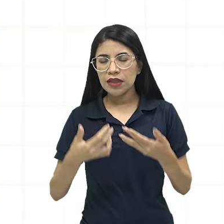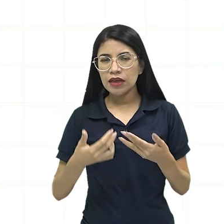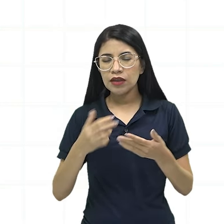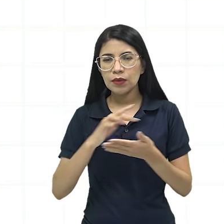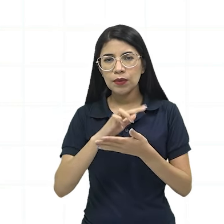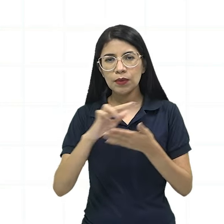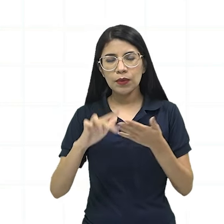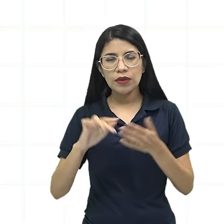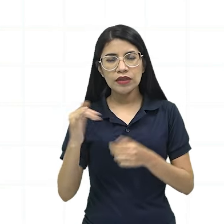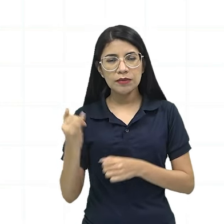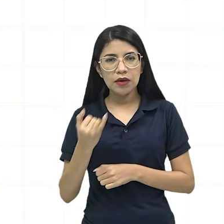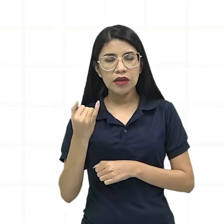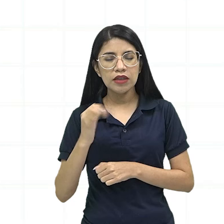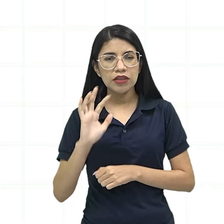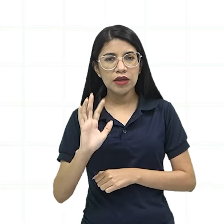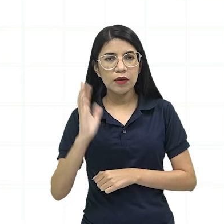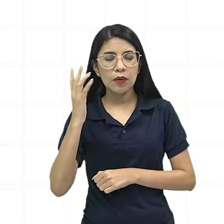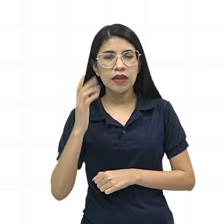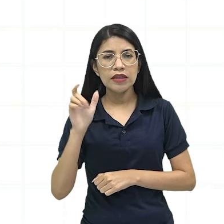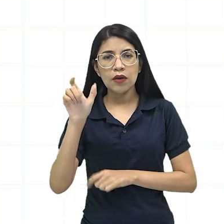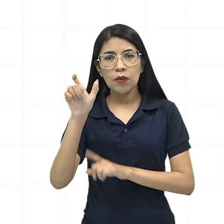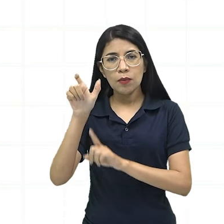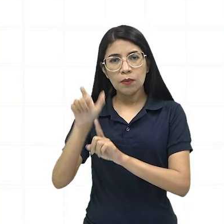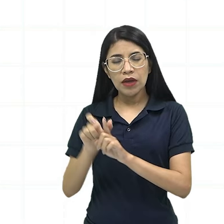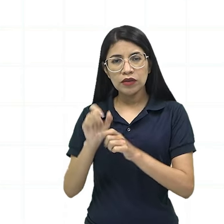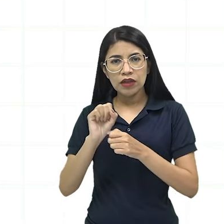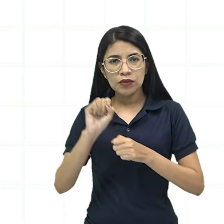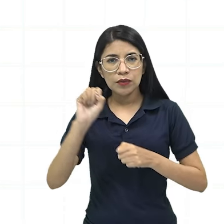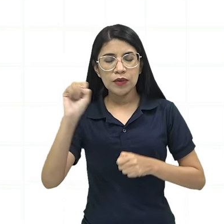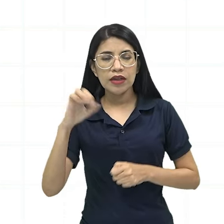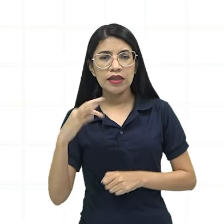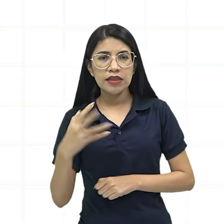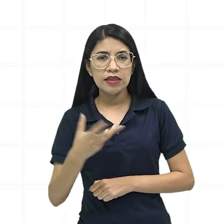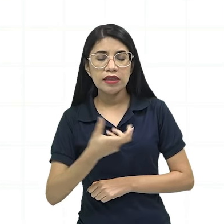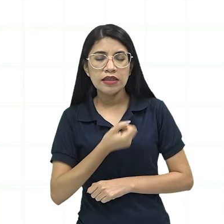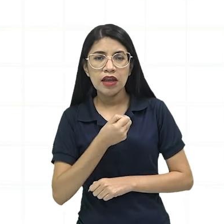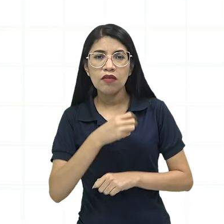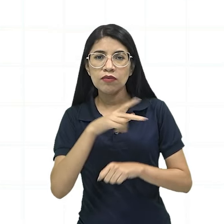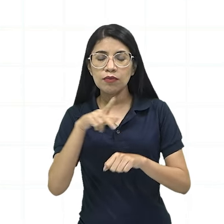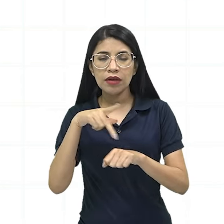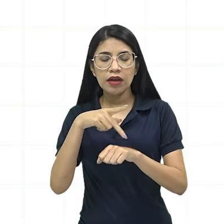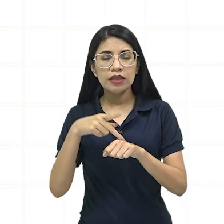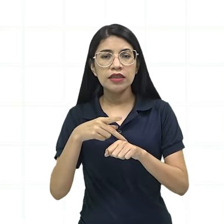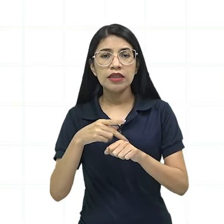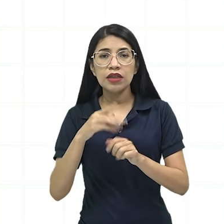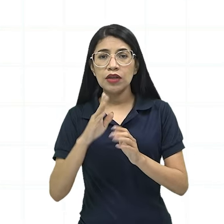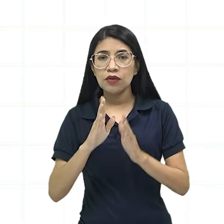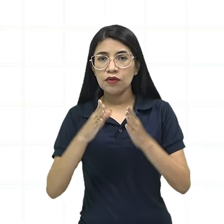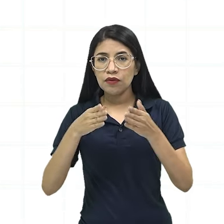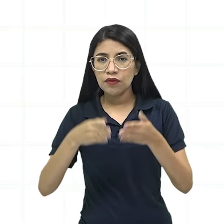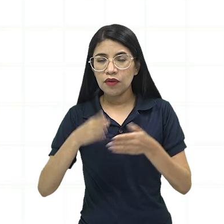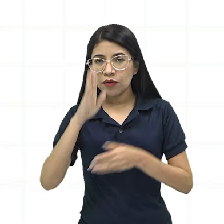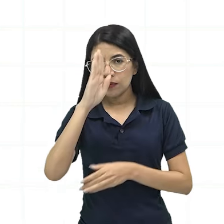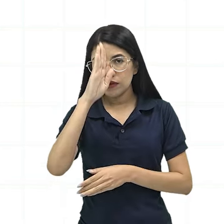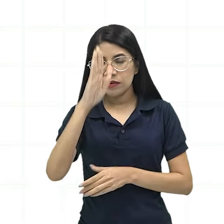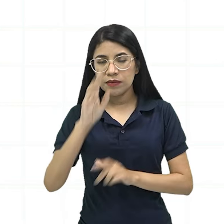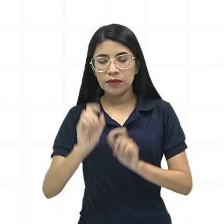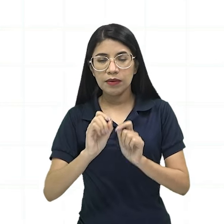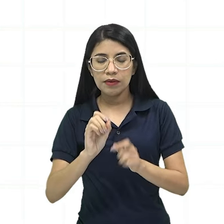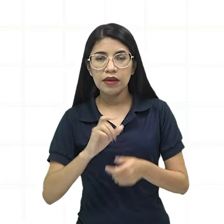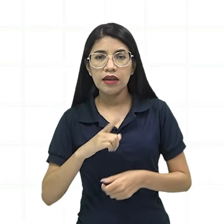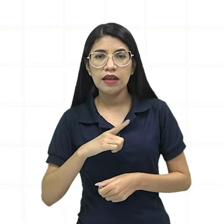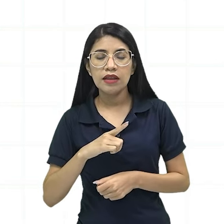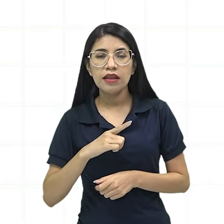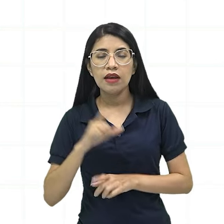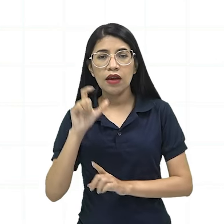fatos grandiosos de um herói da pátria e que tem como eixo central exatamente a presença,